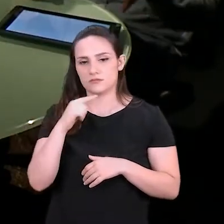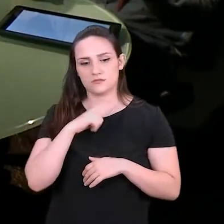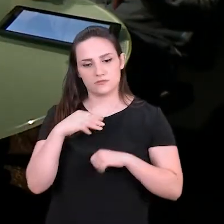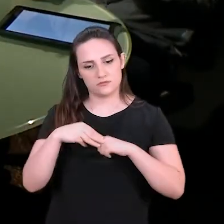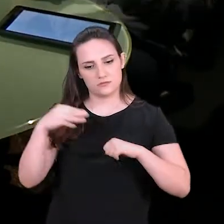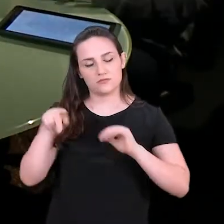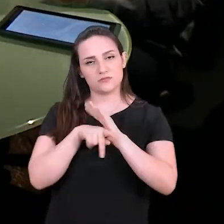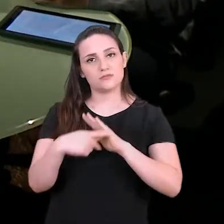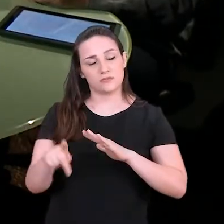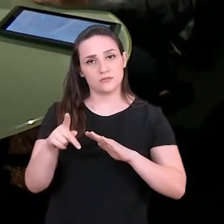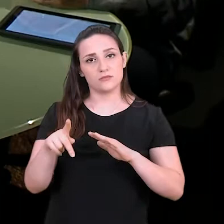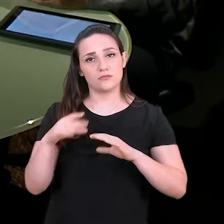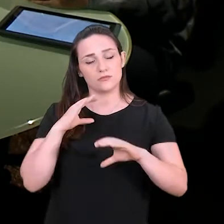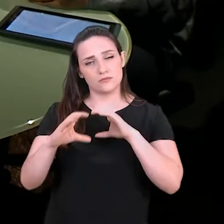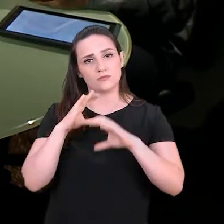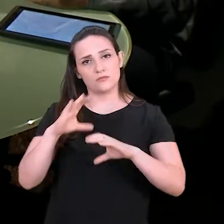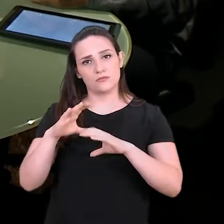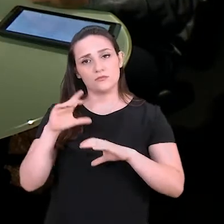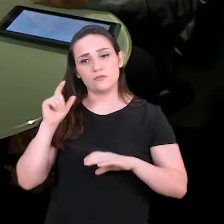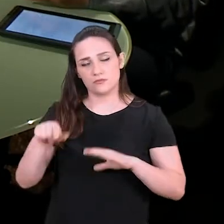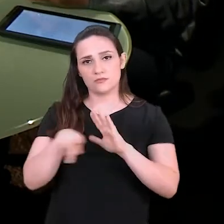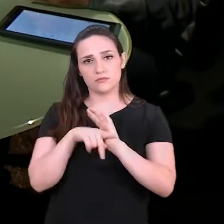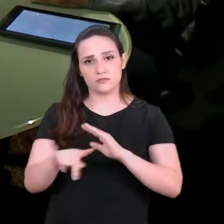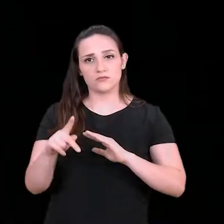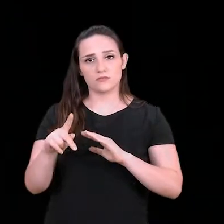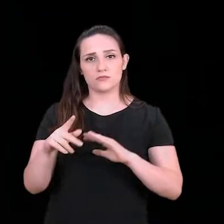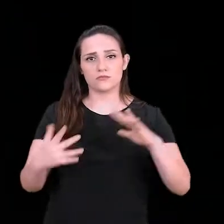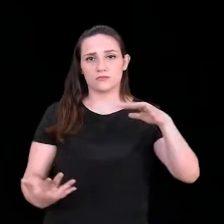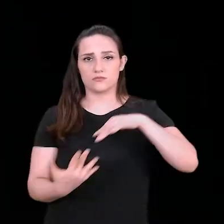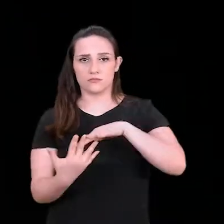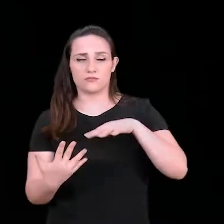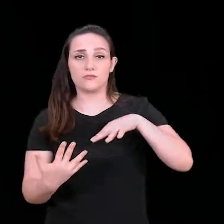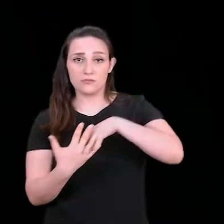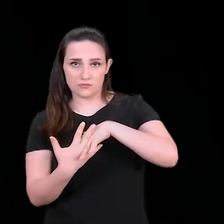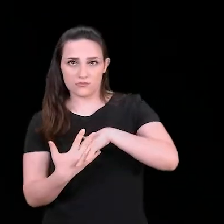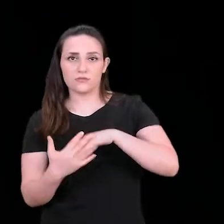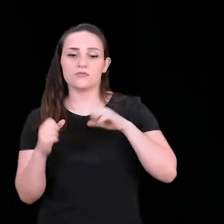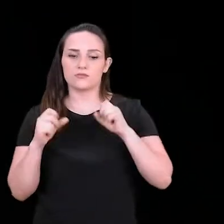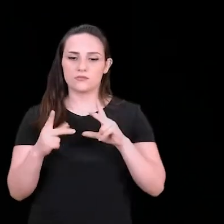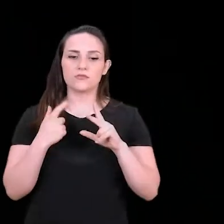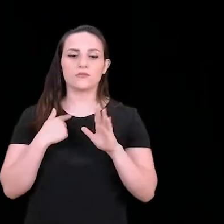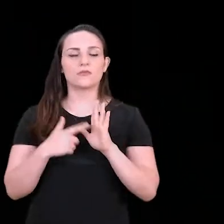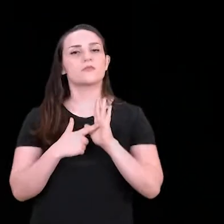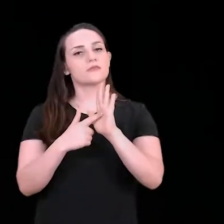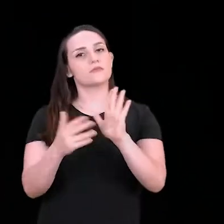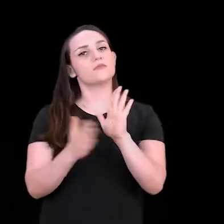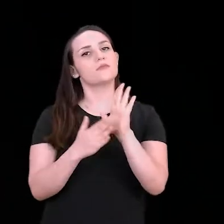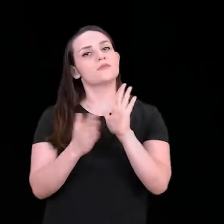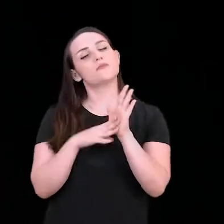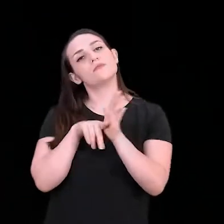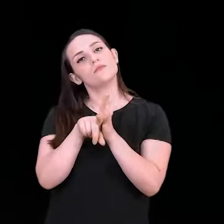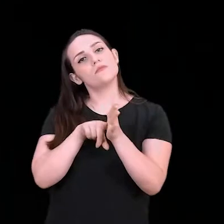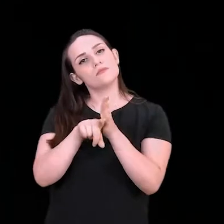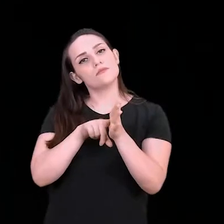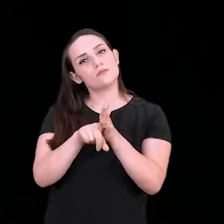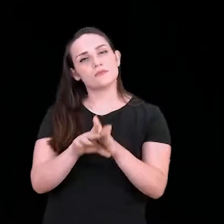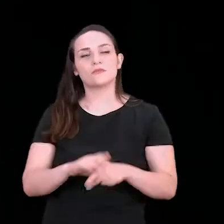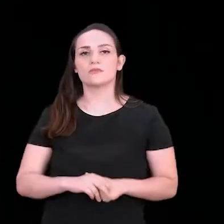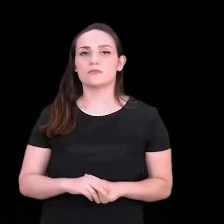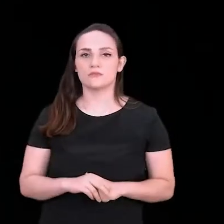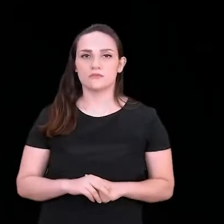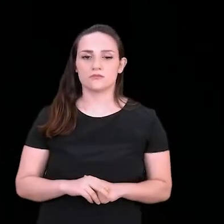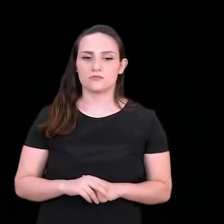em comunicação da Universidade Federal, e aí eles tinham uma bolsa de pós-doc. E aí você apresenta uma proposta